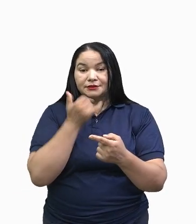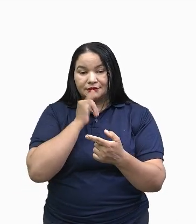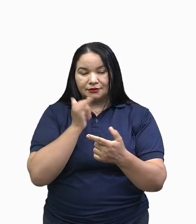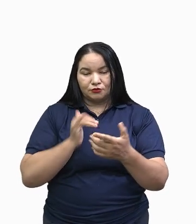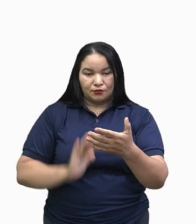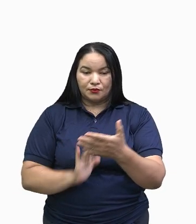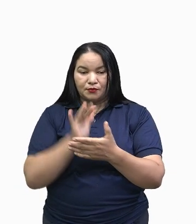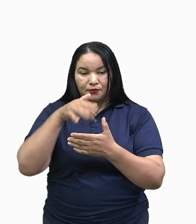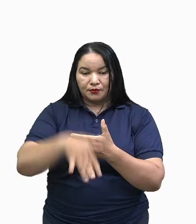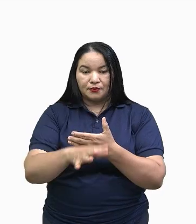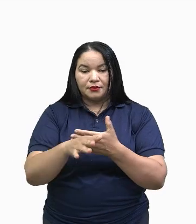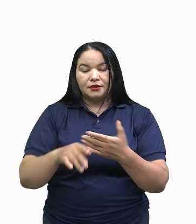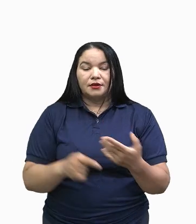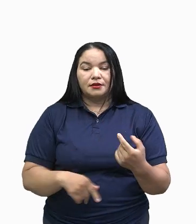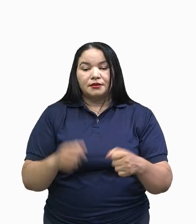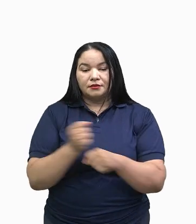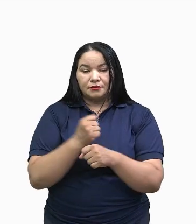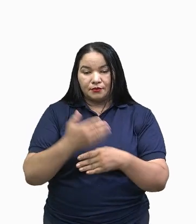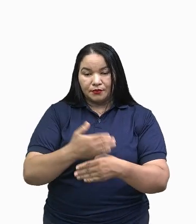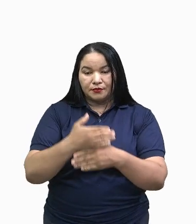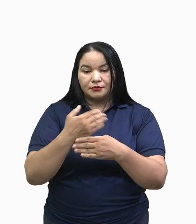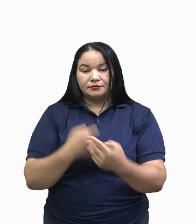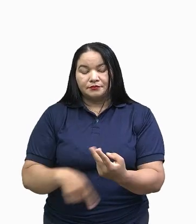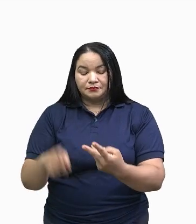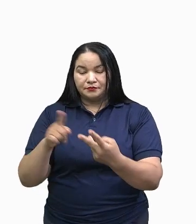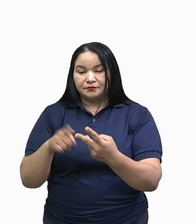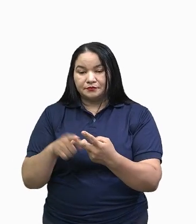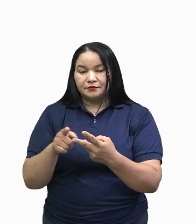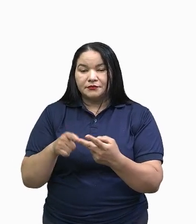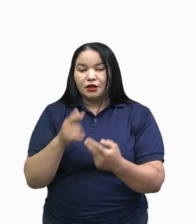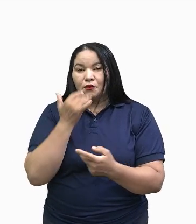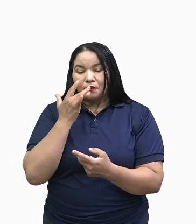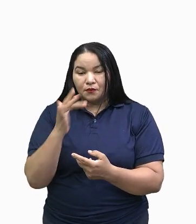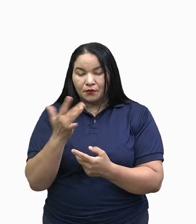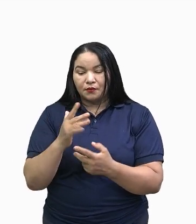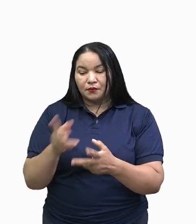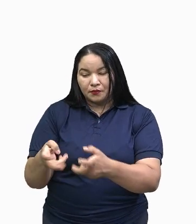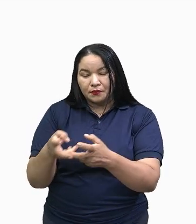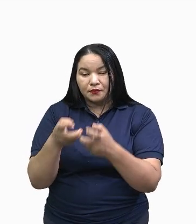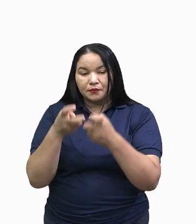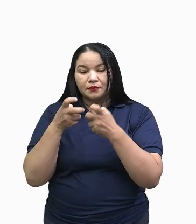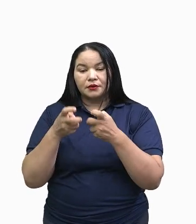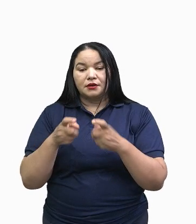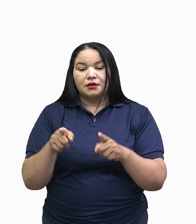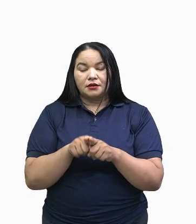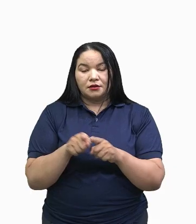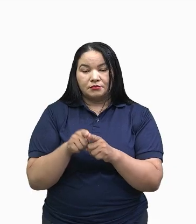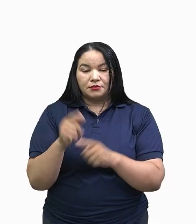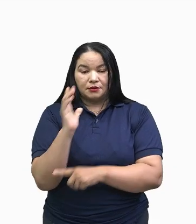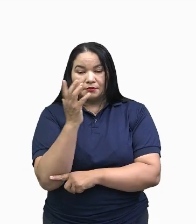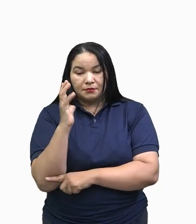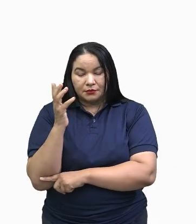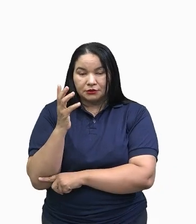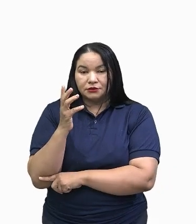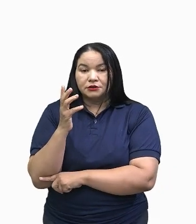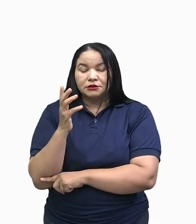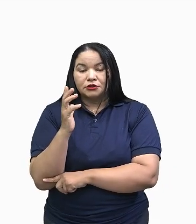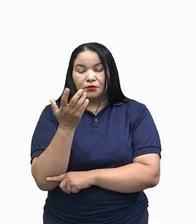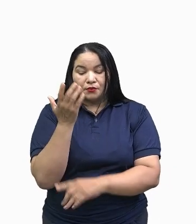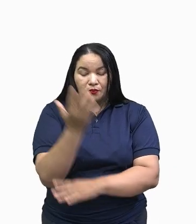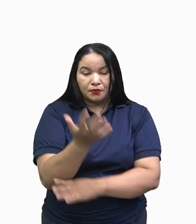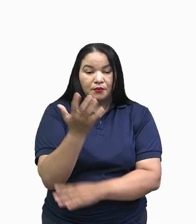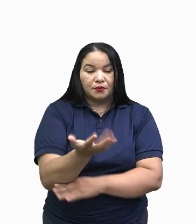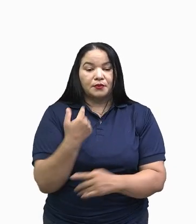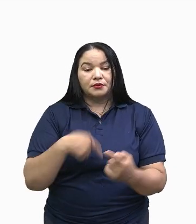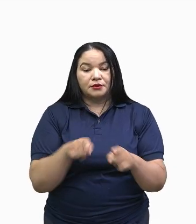barragens, mineração, garimpo de ouro, terra, cobre, exploração de madeira e o agronegócio, como